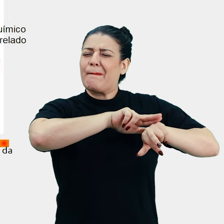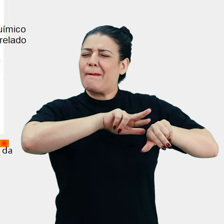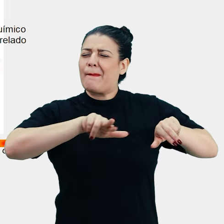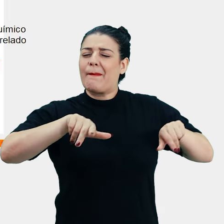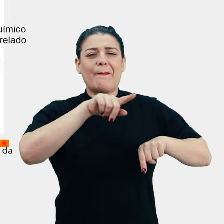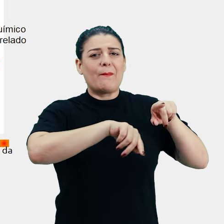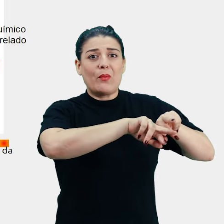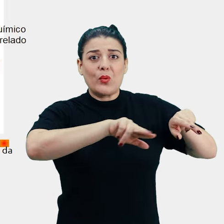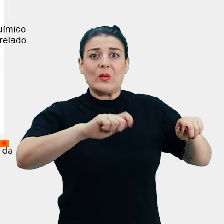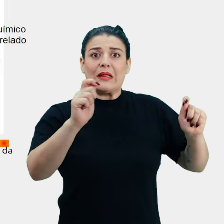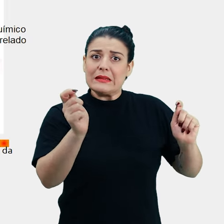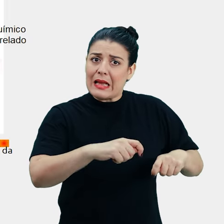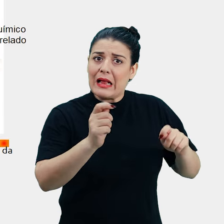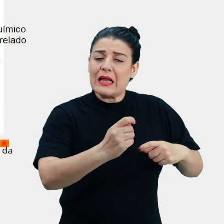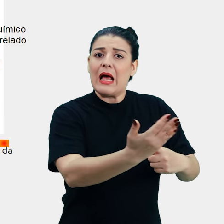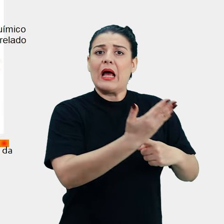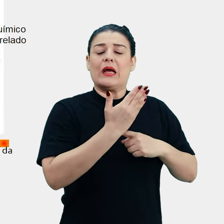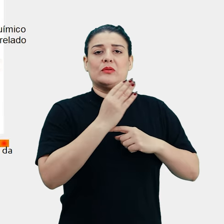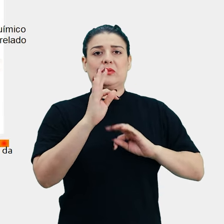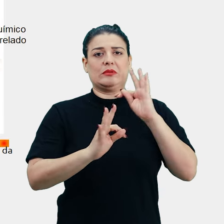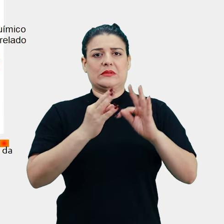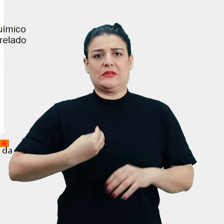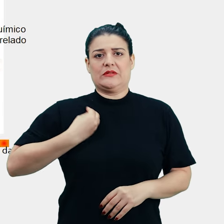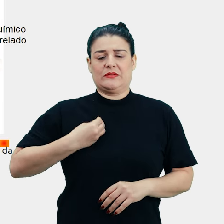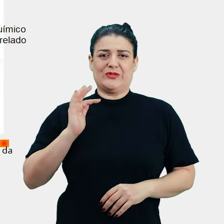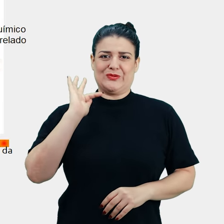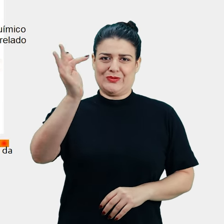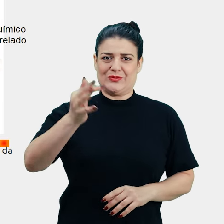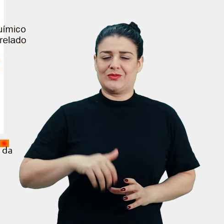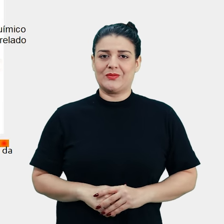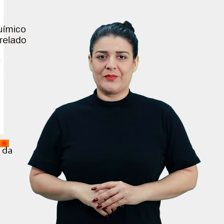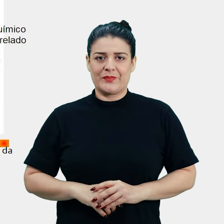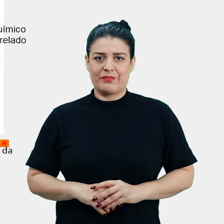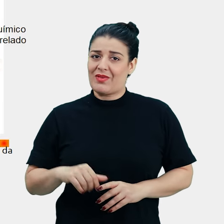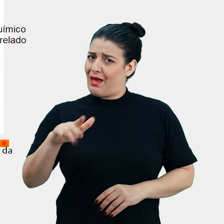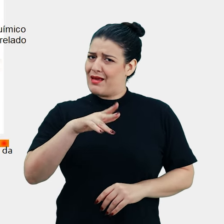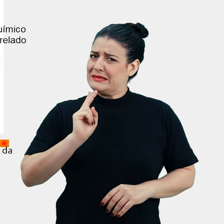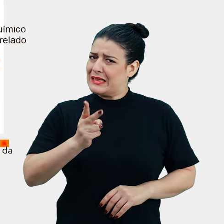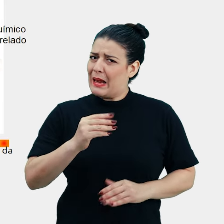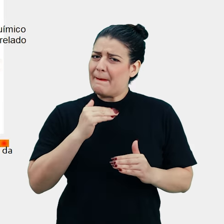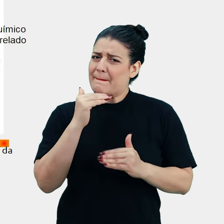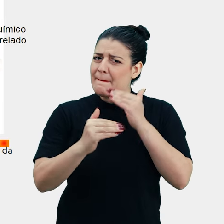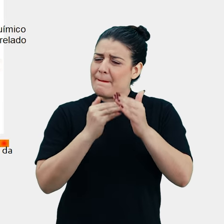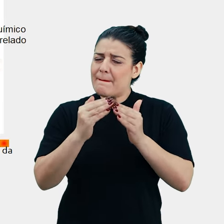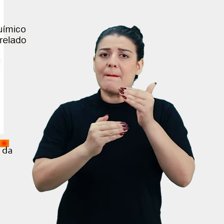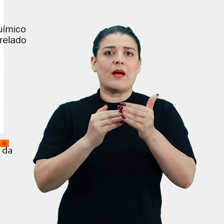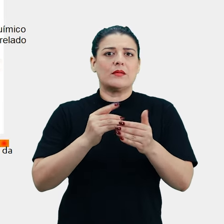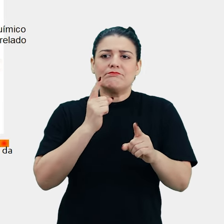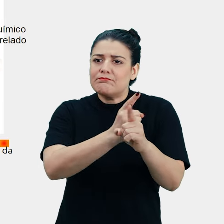substâncias que podem ser promissoras. Então, eu digo que é uma área sempre em ascensão, uma verdadeira